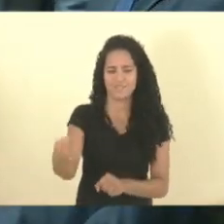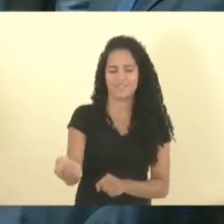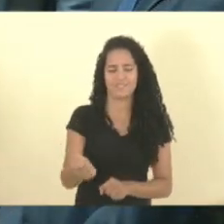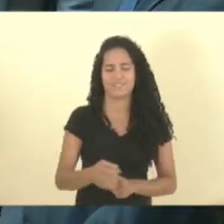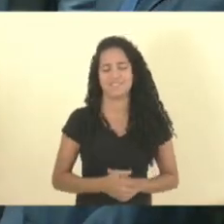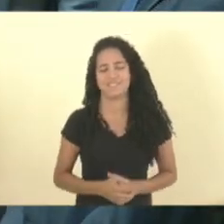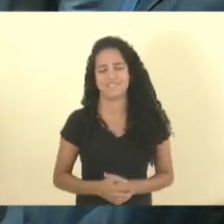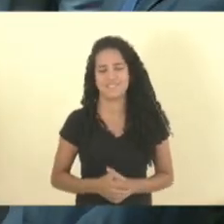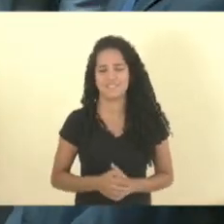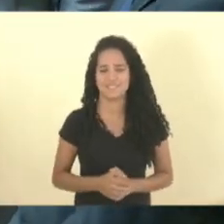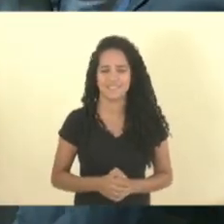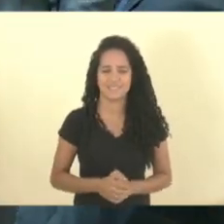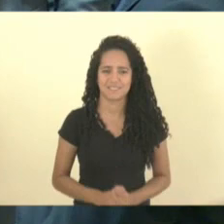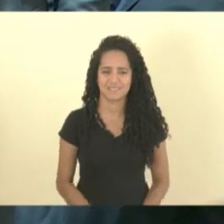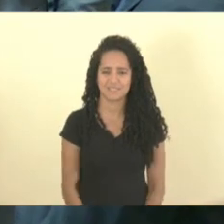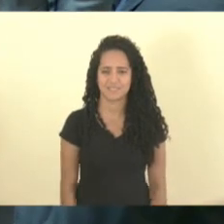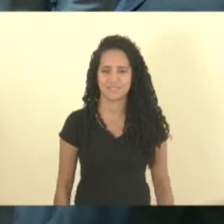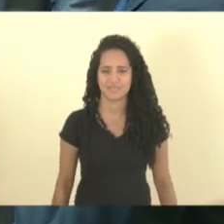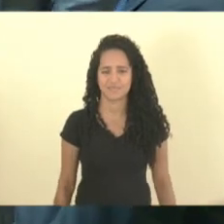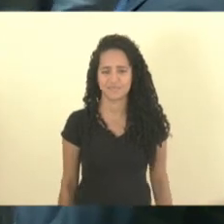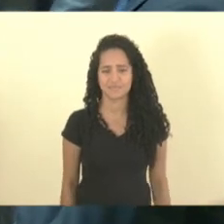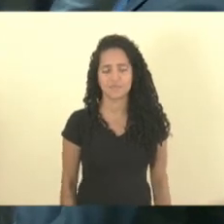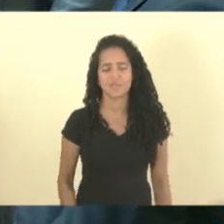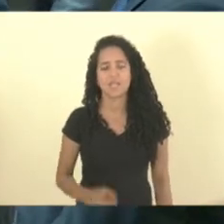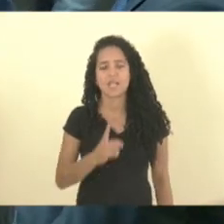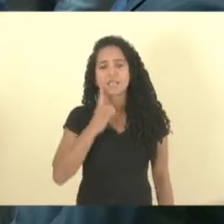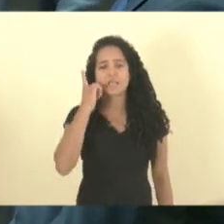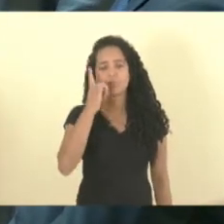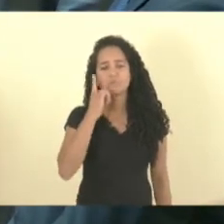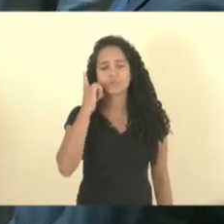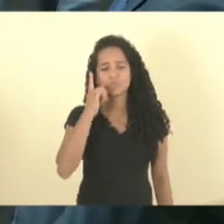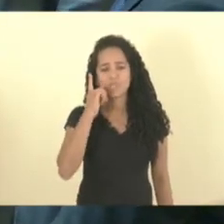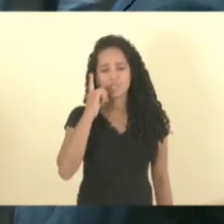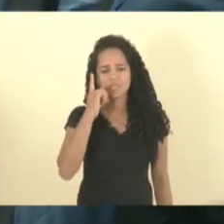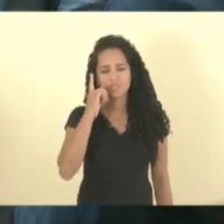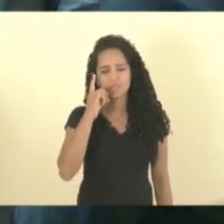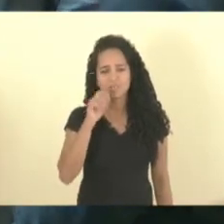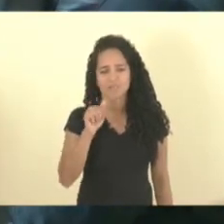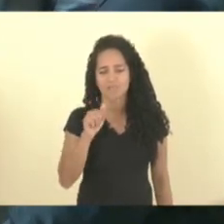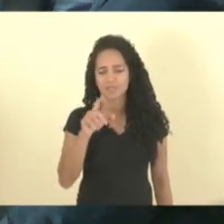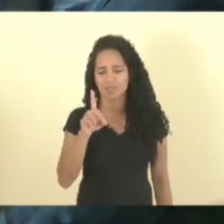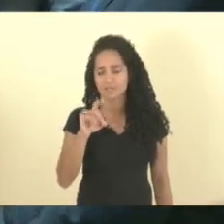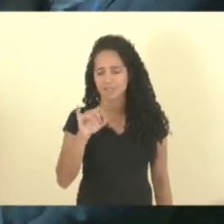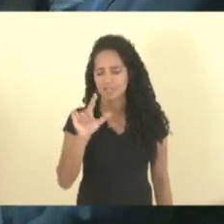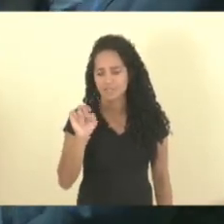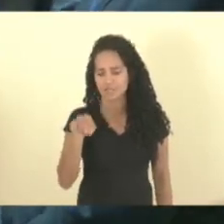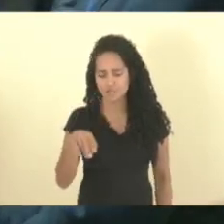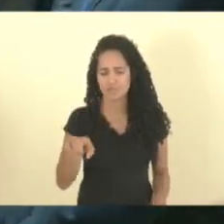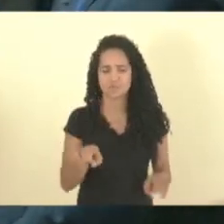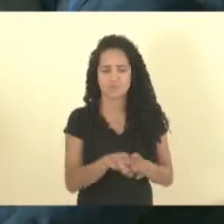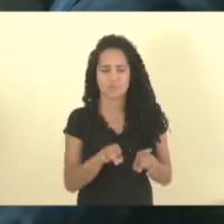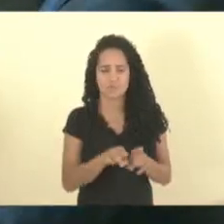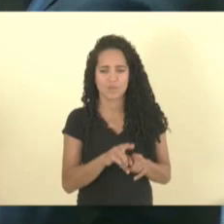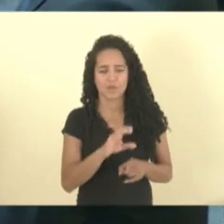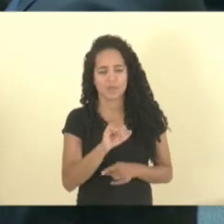Deputado Adilson Espíndola. Com o relator, deputado